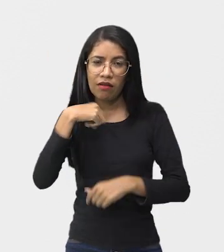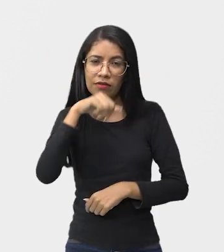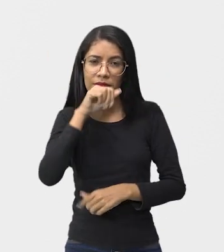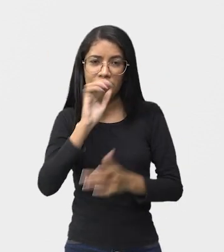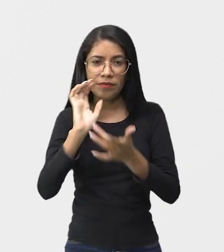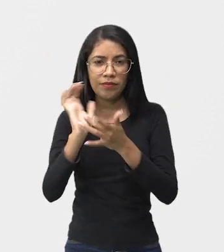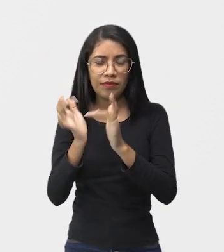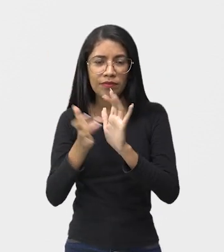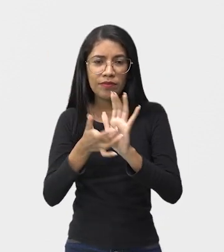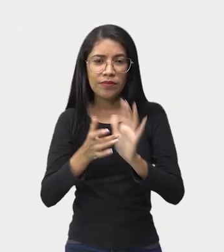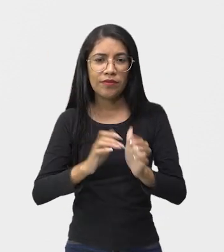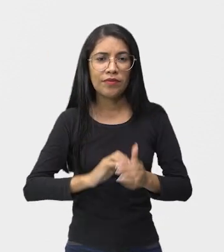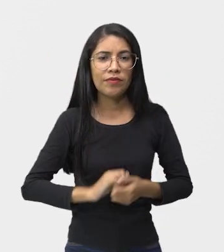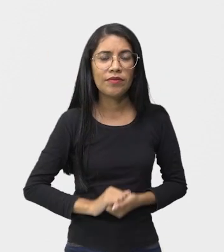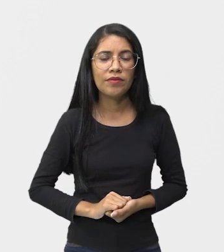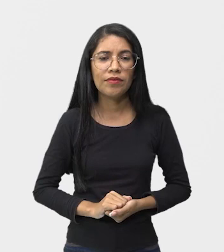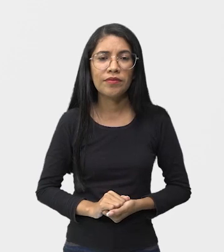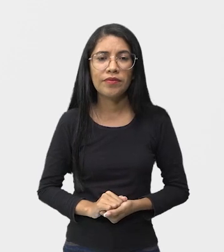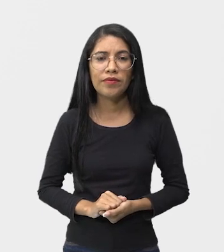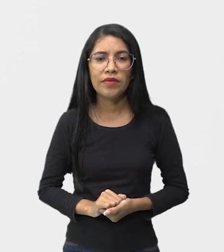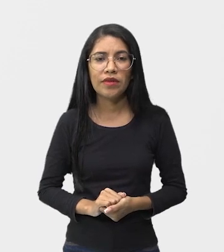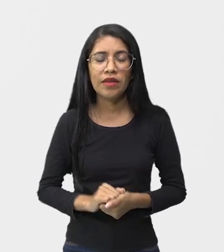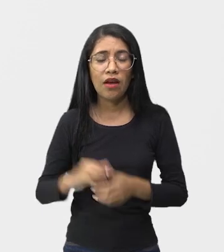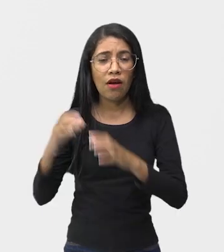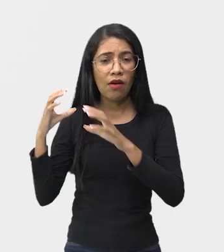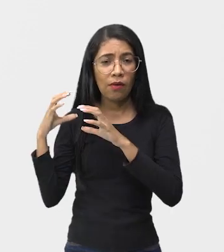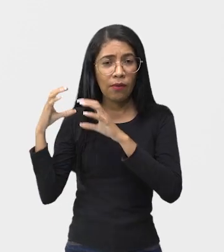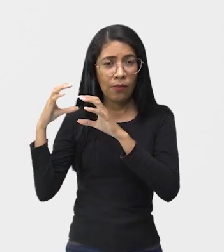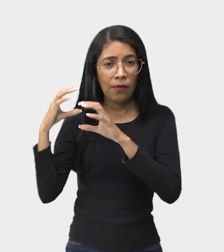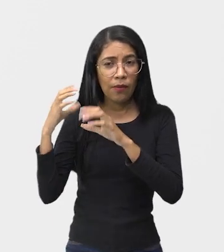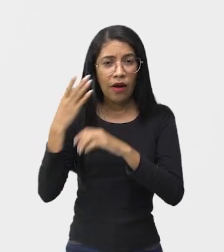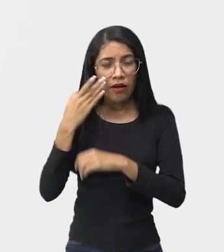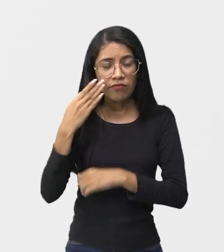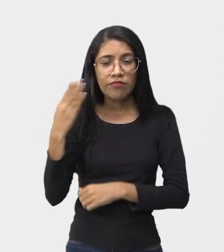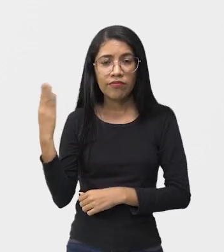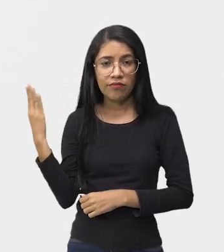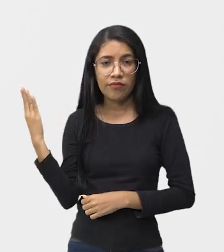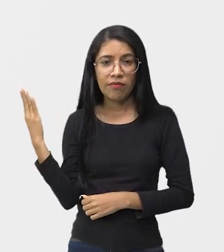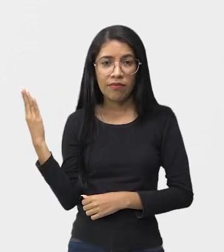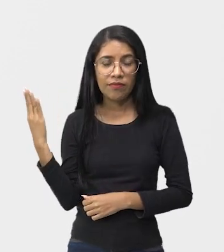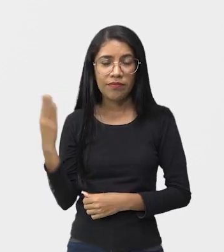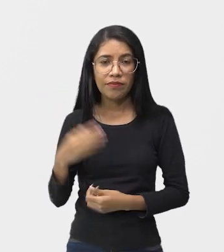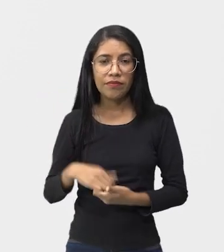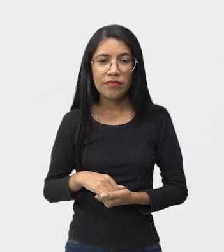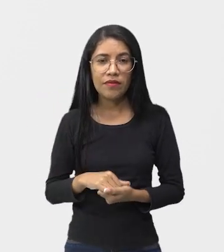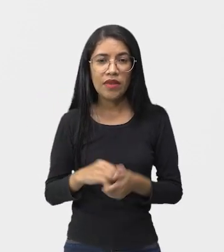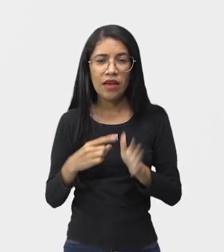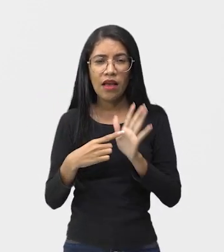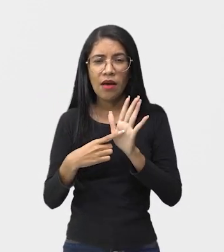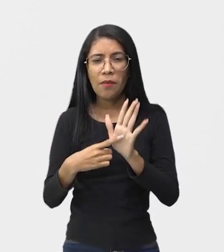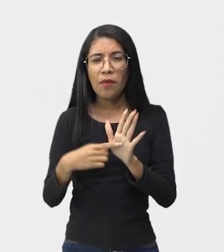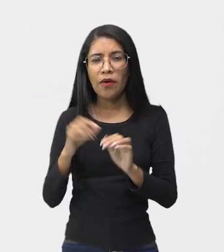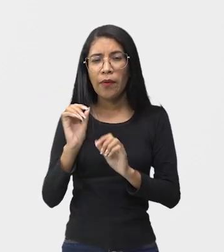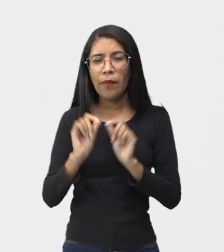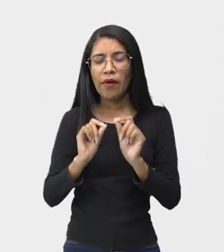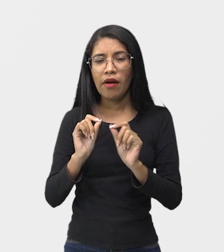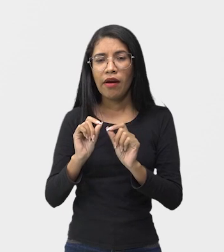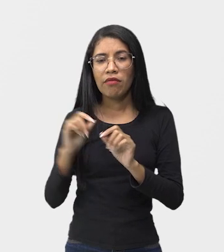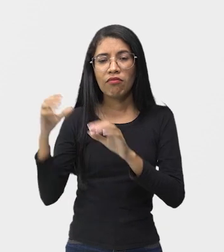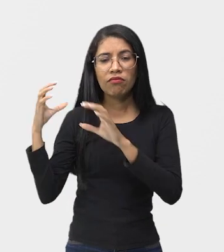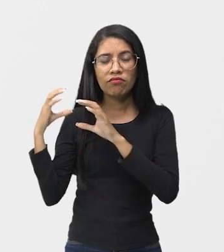de Jesus. Continuando, o Círio de Nazaré, aí nós temos essa imagem, né, que traz essa